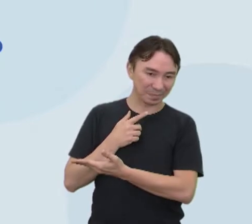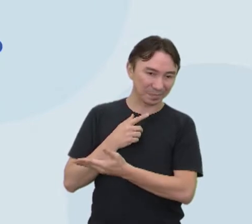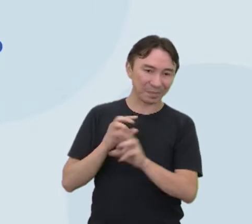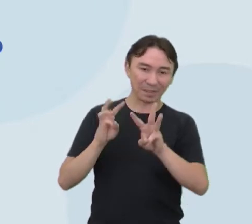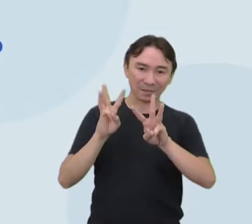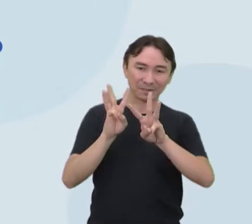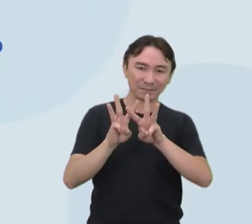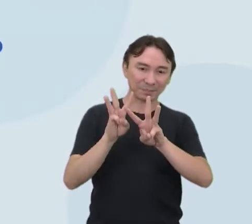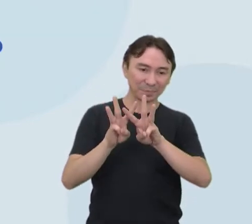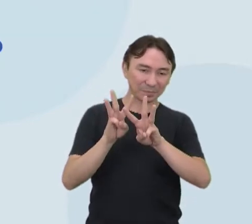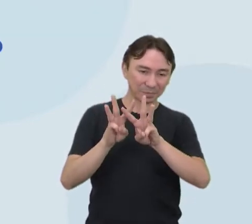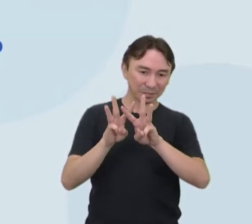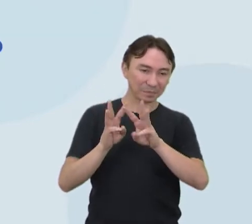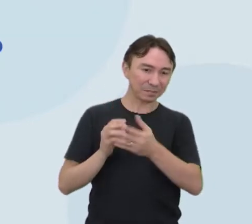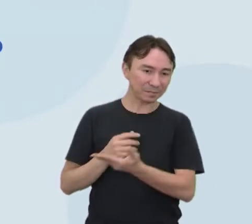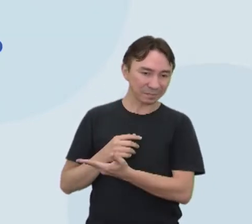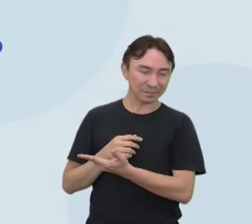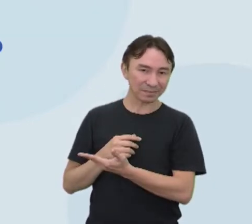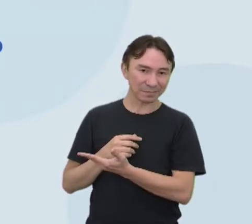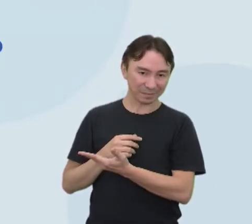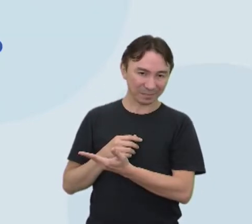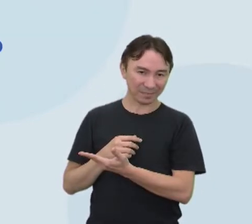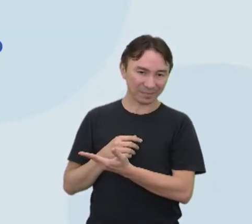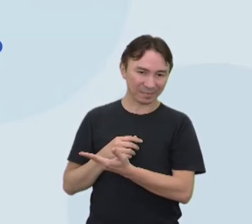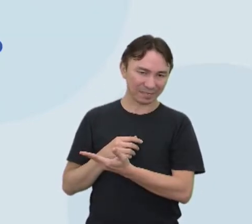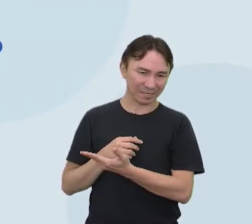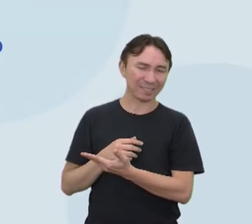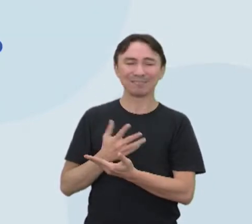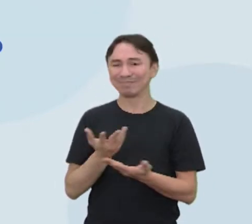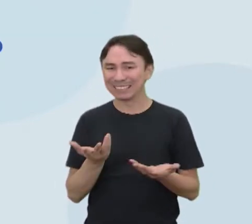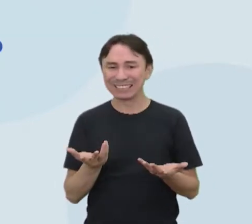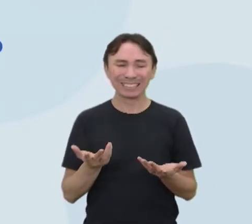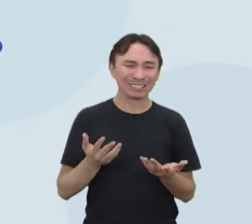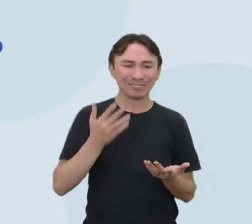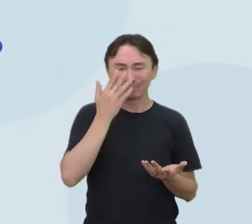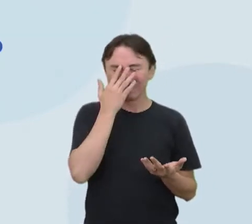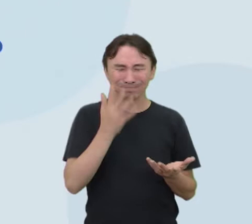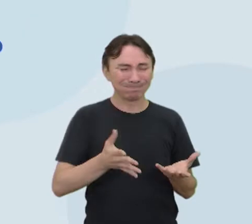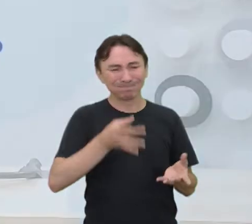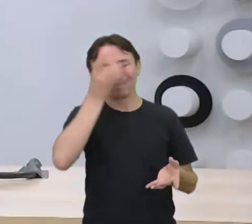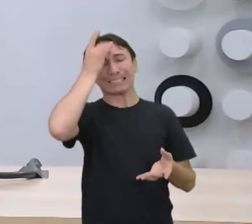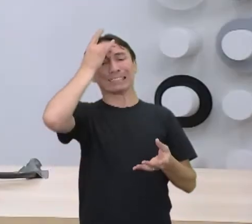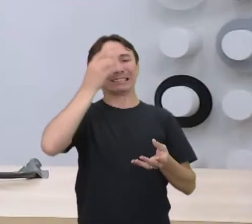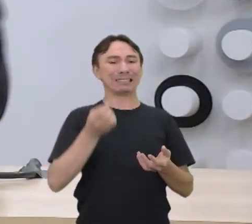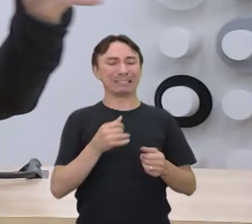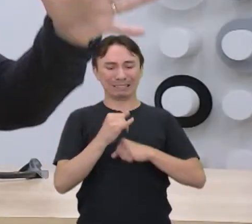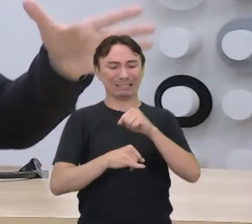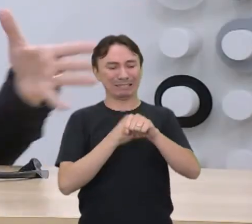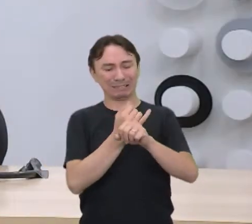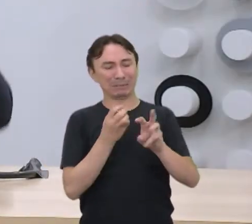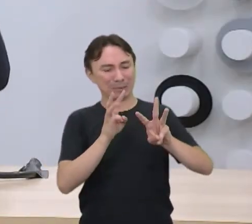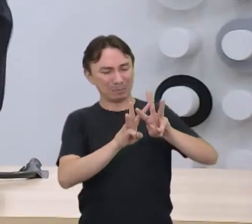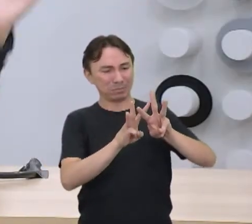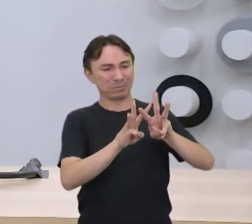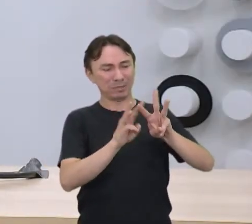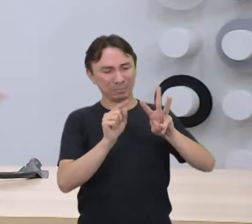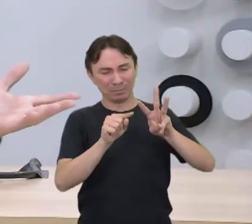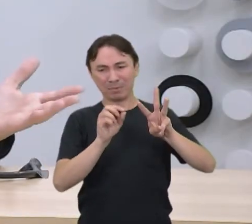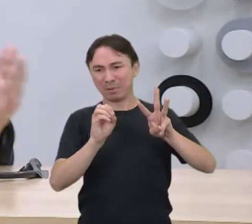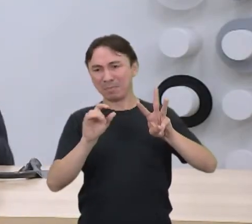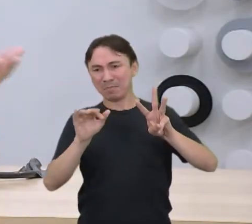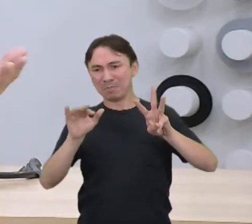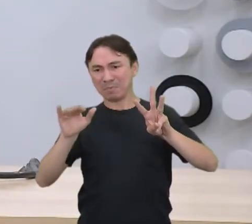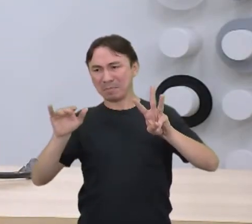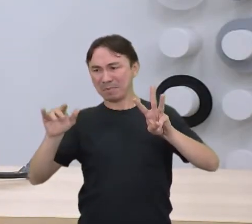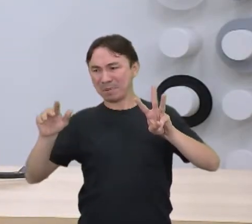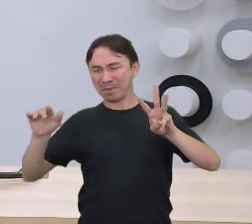pra acessar direto o Google Formulários, né? Mas aí você fala, não, mas se eu não decorar e se eu não tiver esse negócio aí na hora, né, esse endereço imenso aí, como que eu